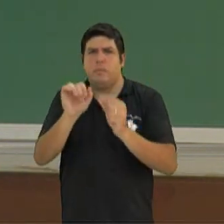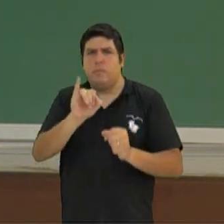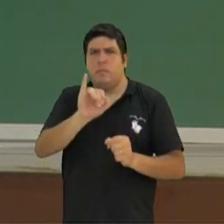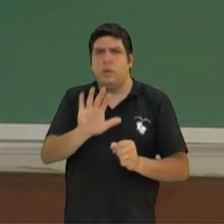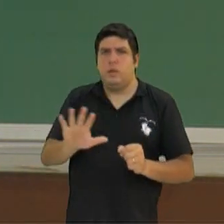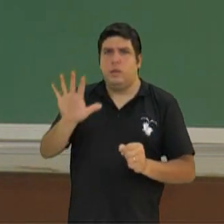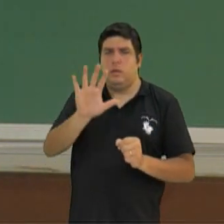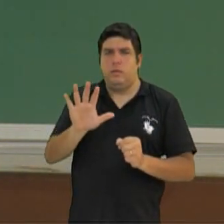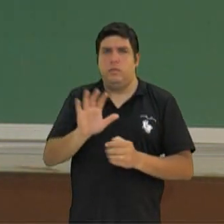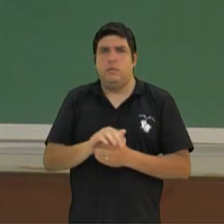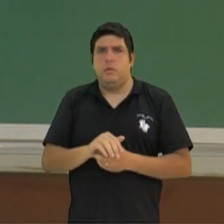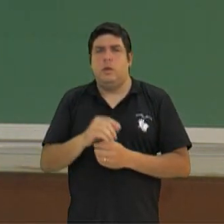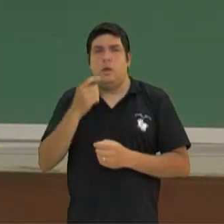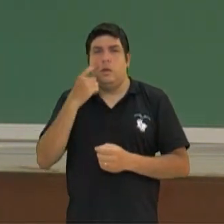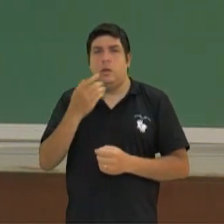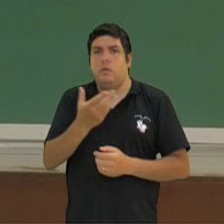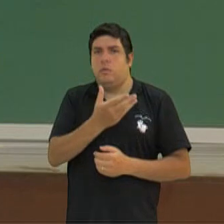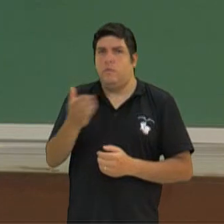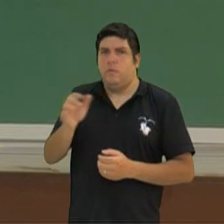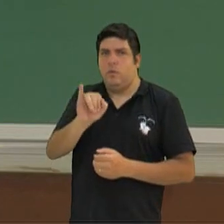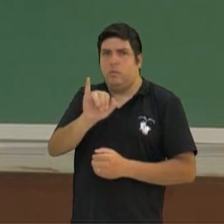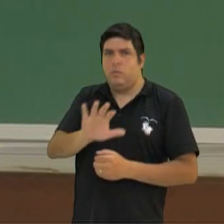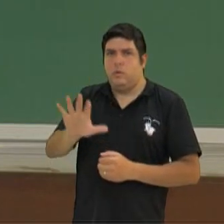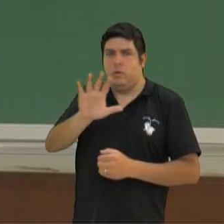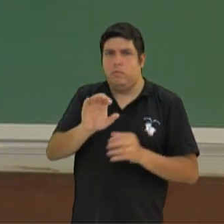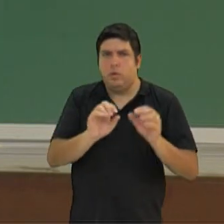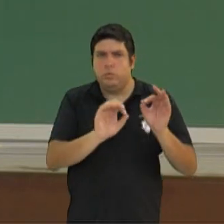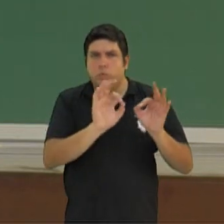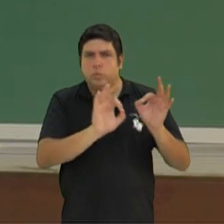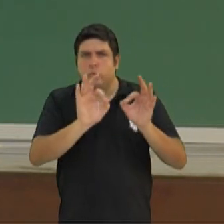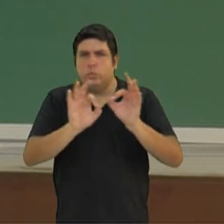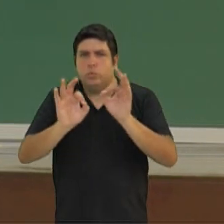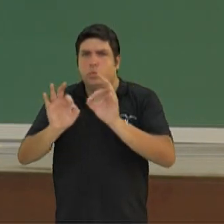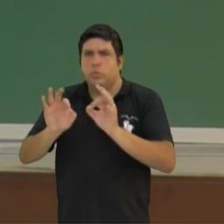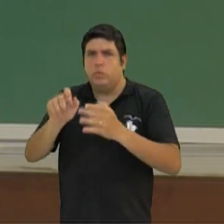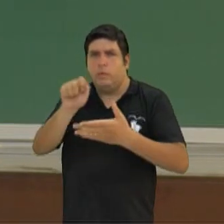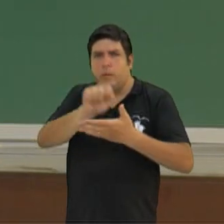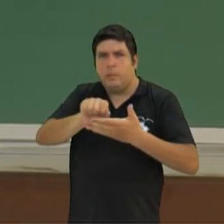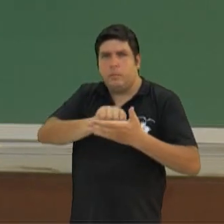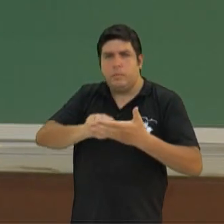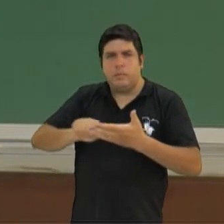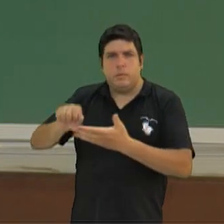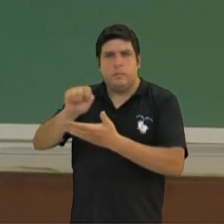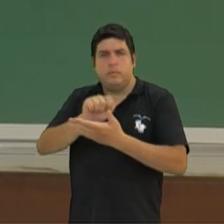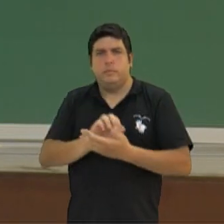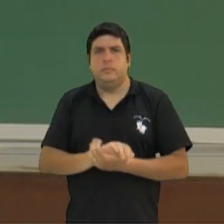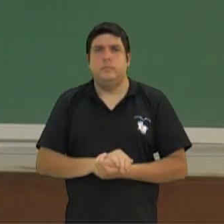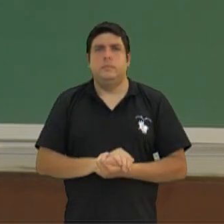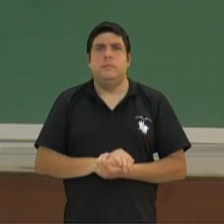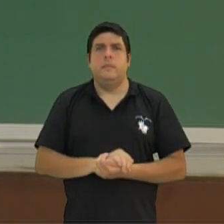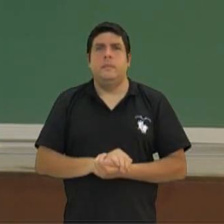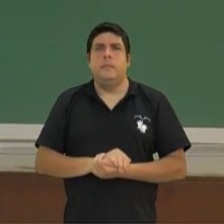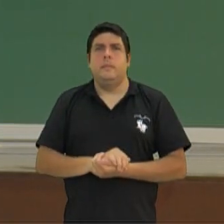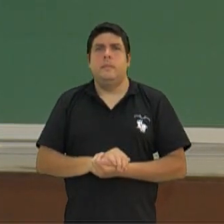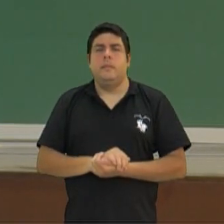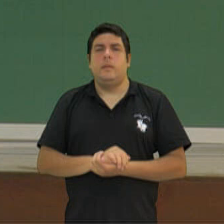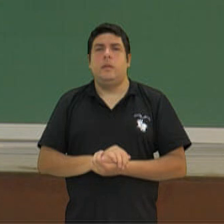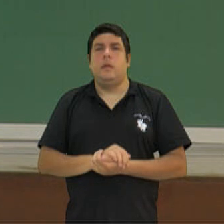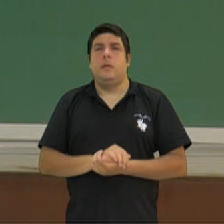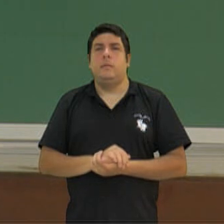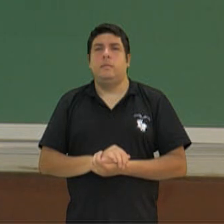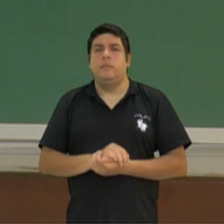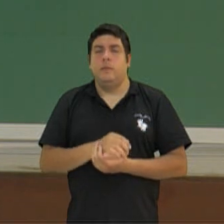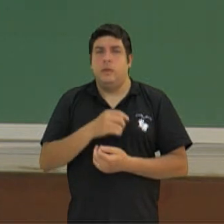Claro, vocês não têm as imagens aí, mas organize no caderno de modo a ter as palavras pertinho aí, colocando a tradução se preciso for. Então eu tenho as